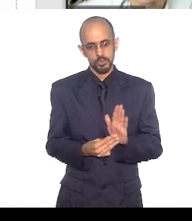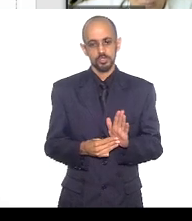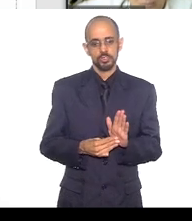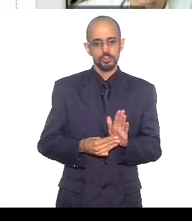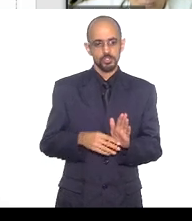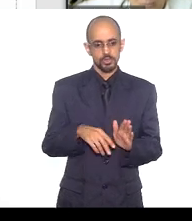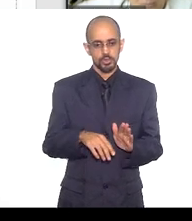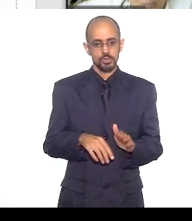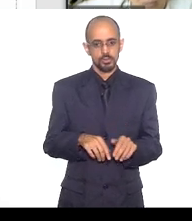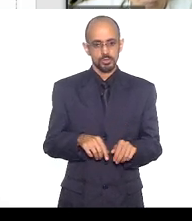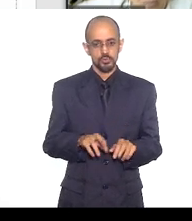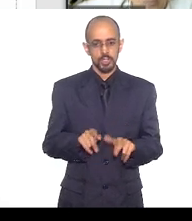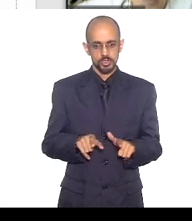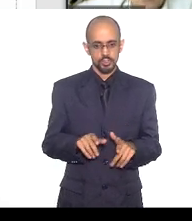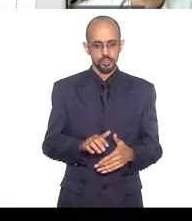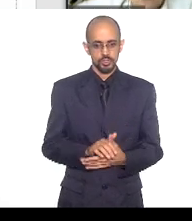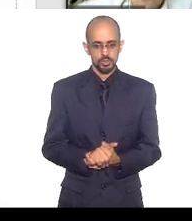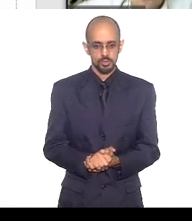frente.